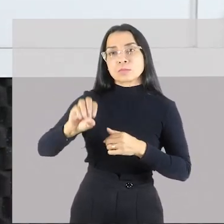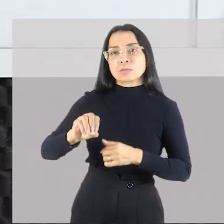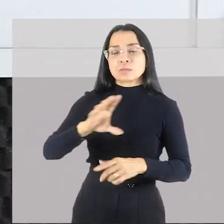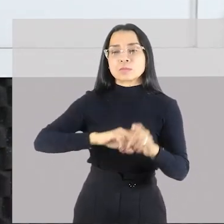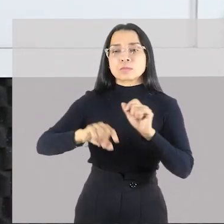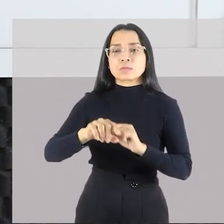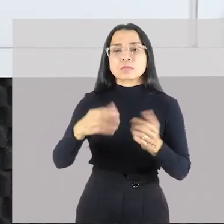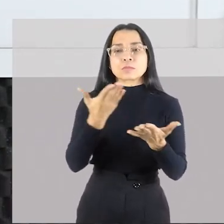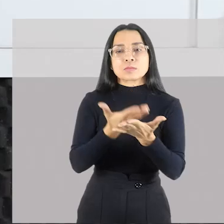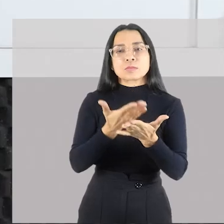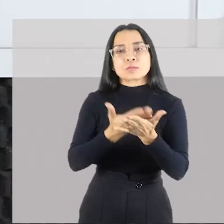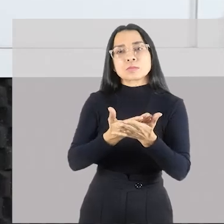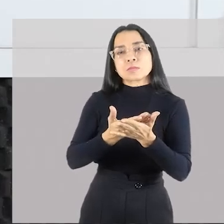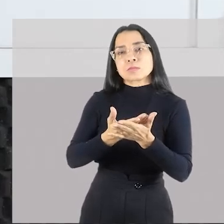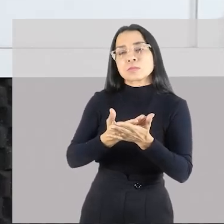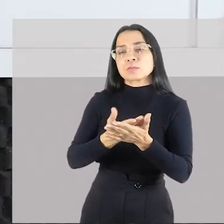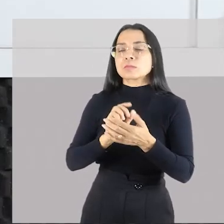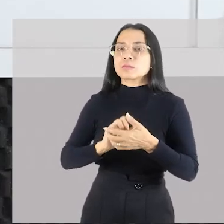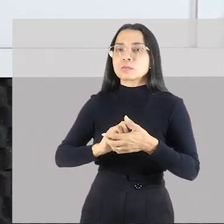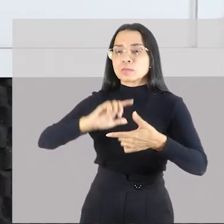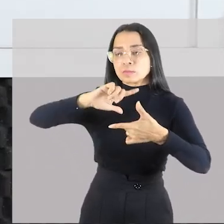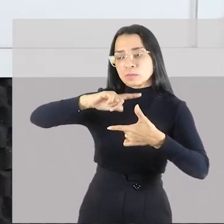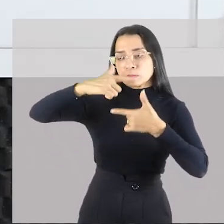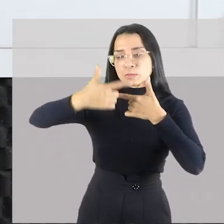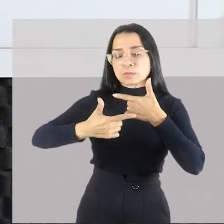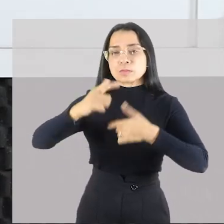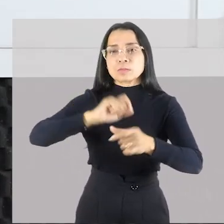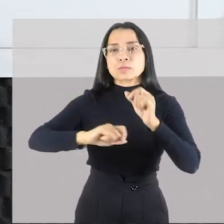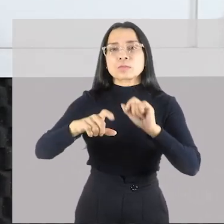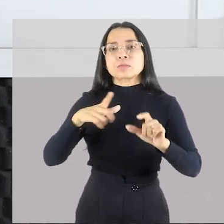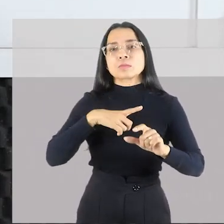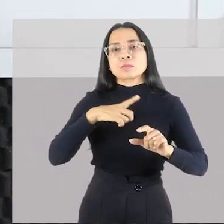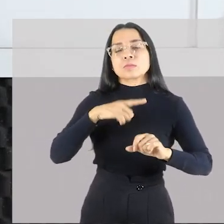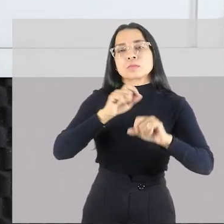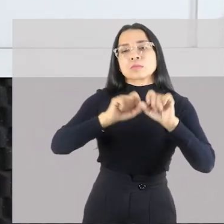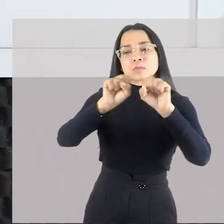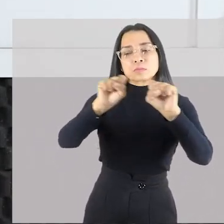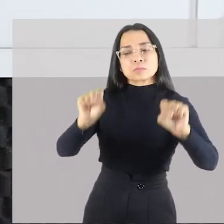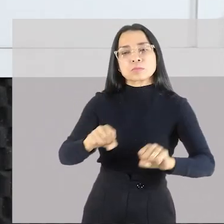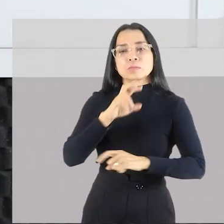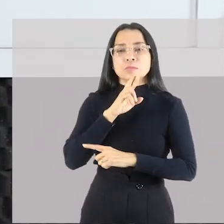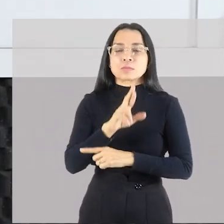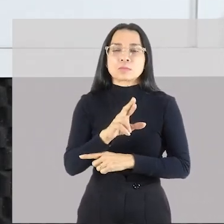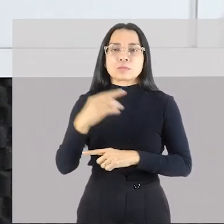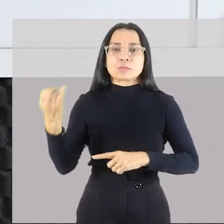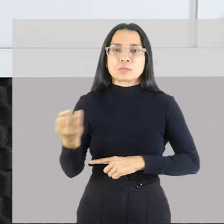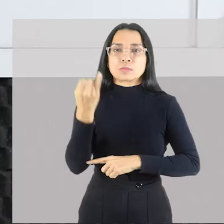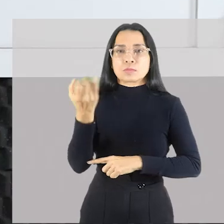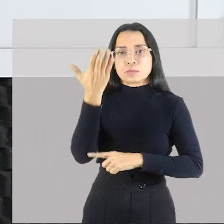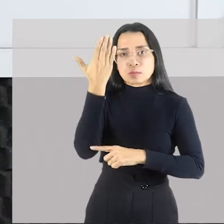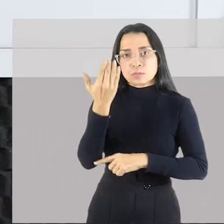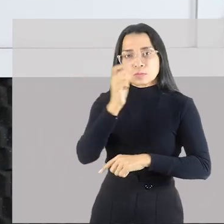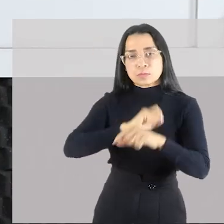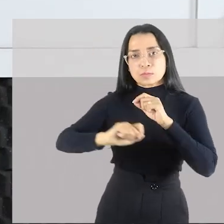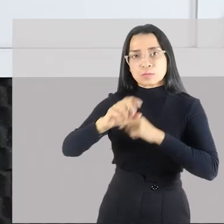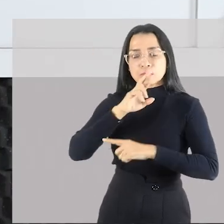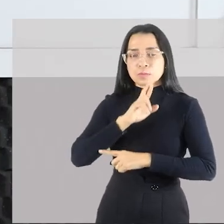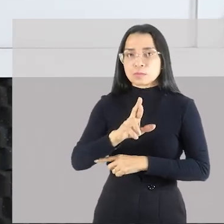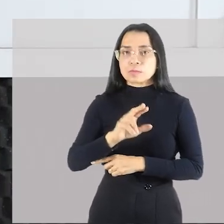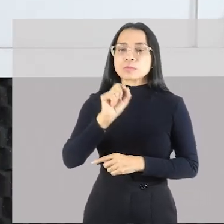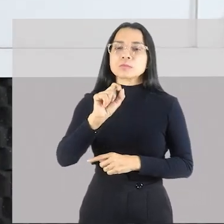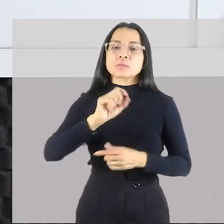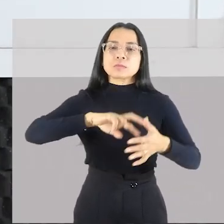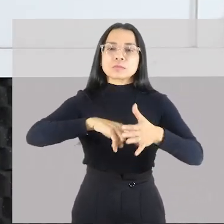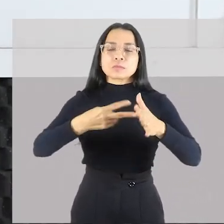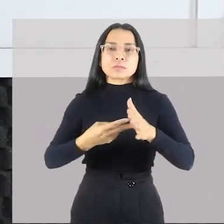estar estudando geometria, e lá aparece um sistema para resolver. Então é importante que a gente saiba resolver. Mas o que